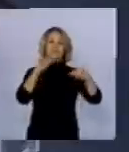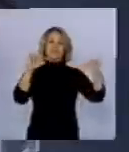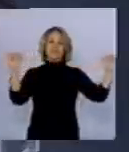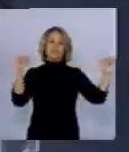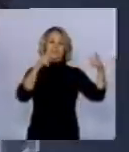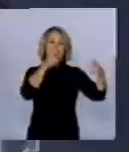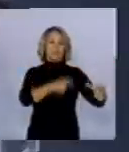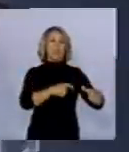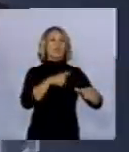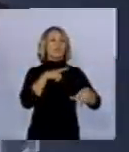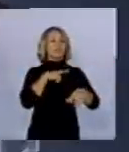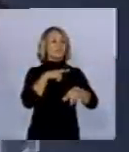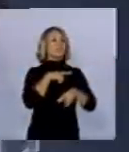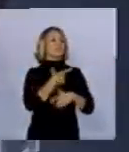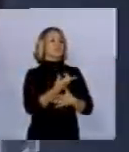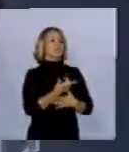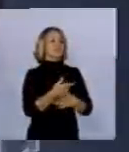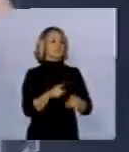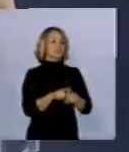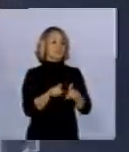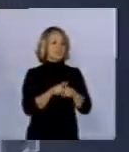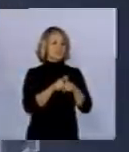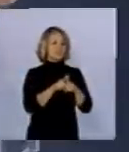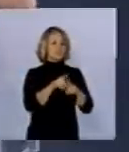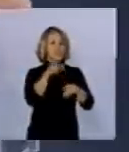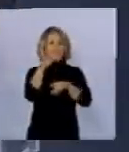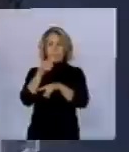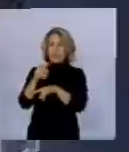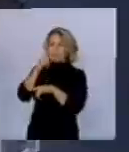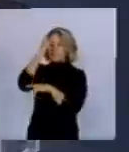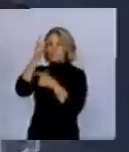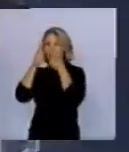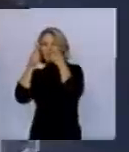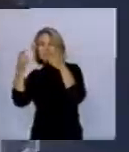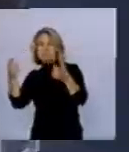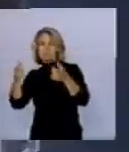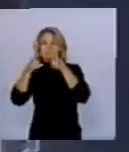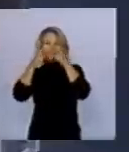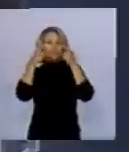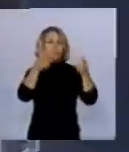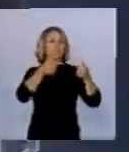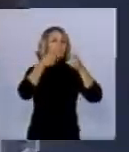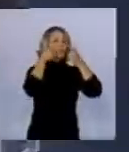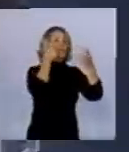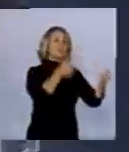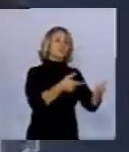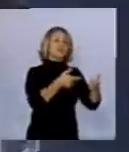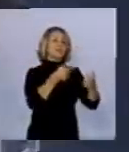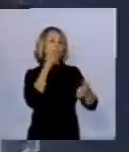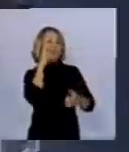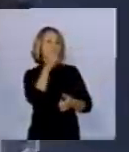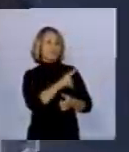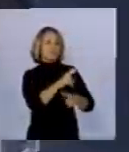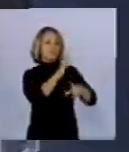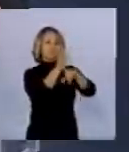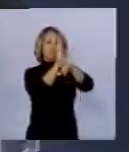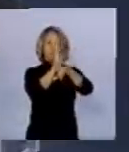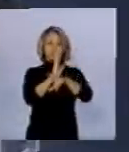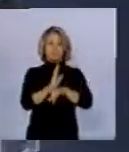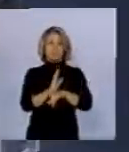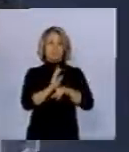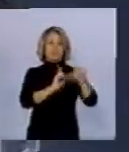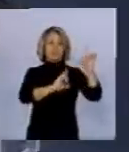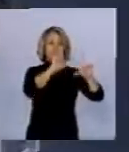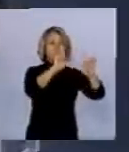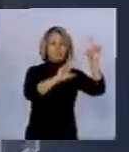que tem chamadas na sua programação para atrair o público para para para sua para assistir o canal então eles já